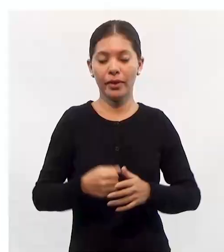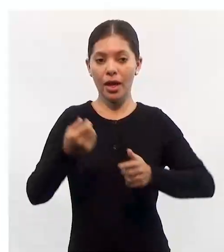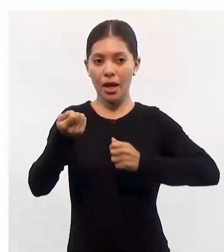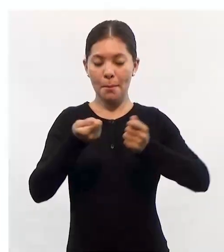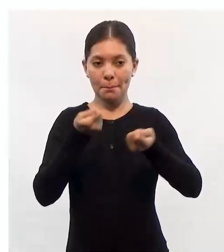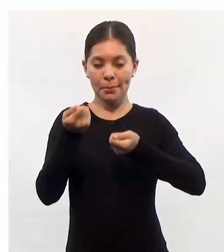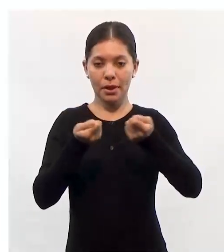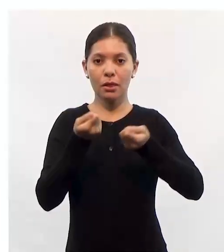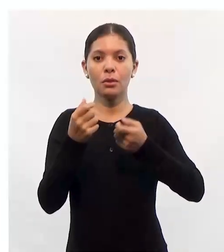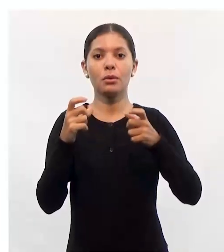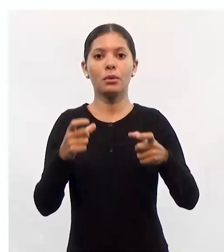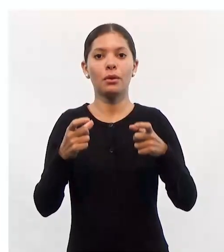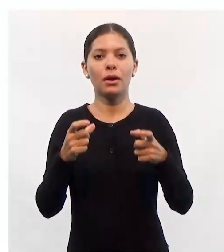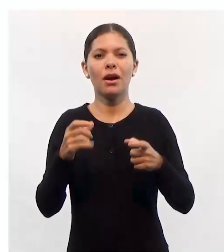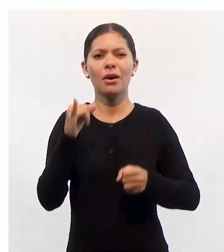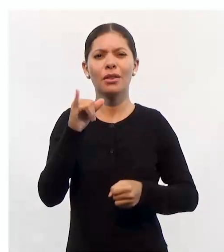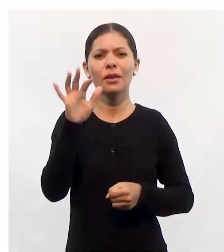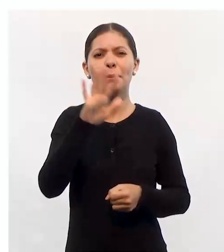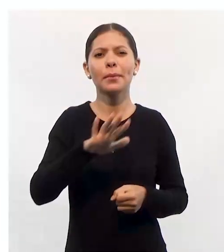as mineradoras,